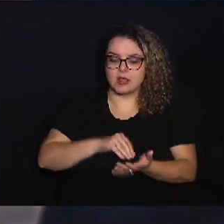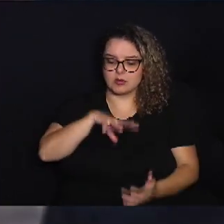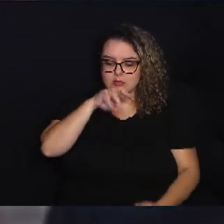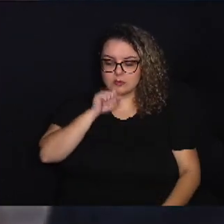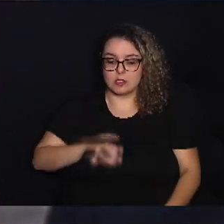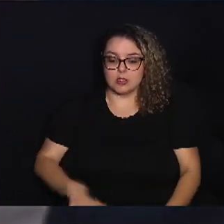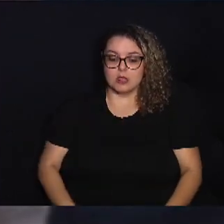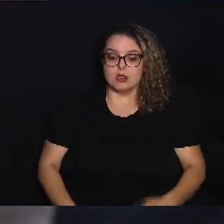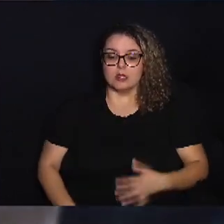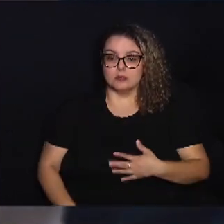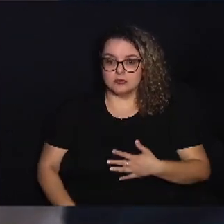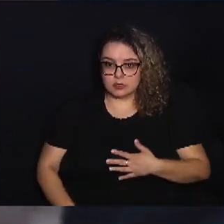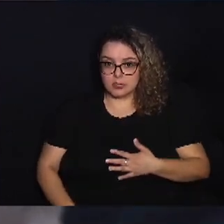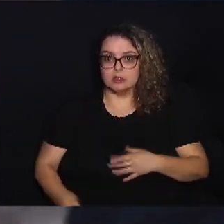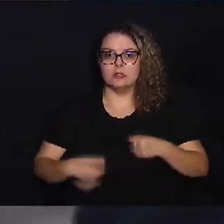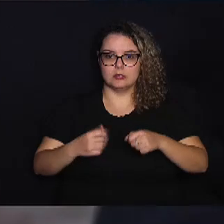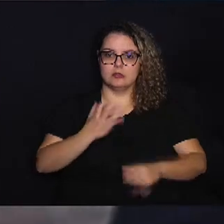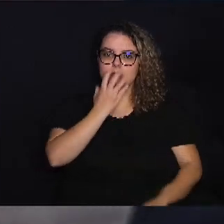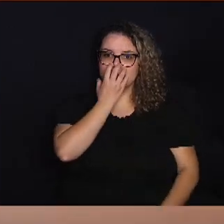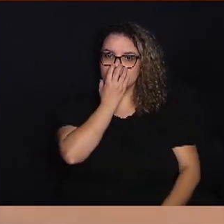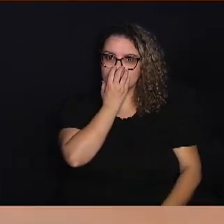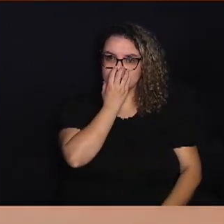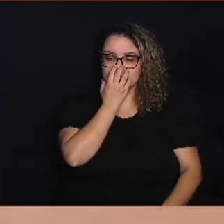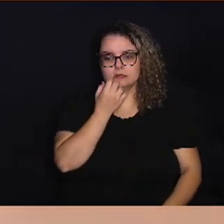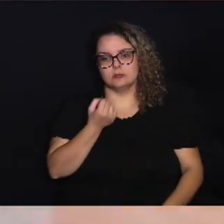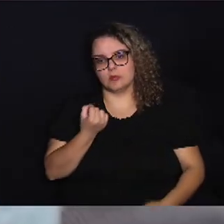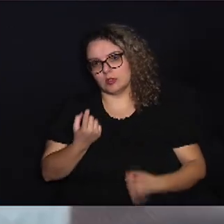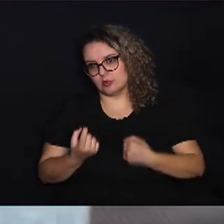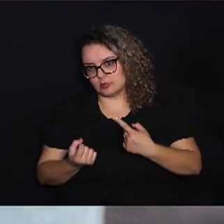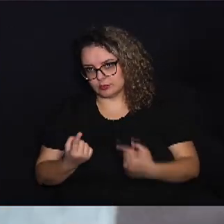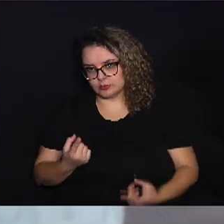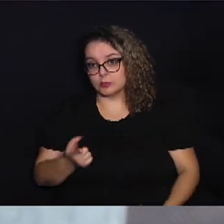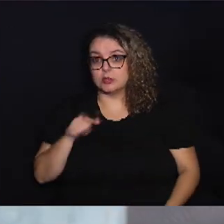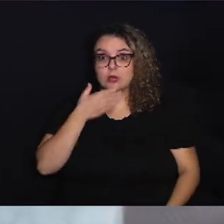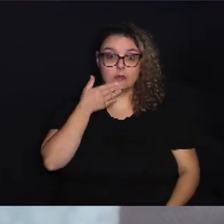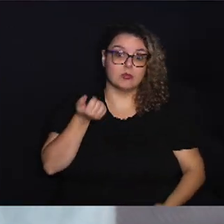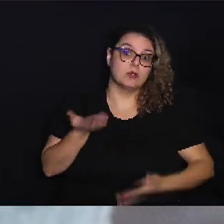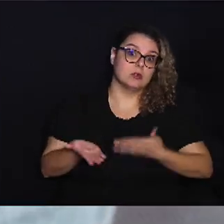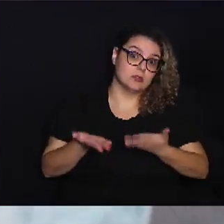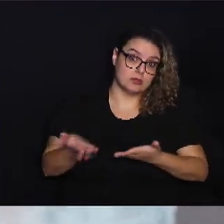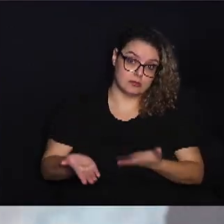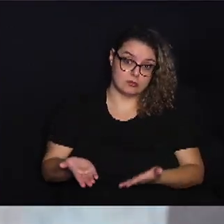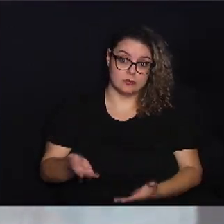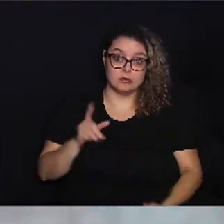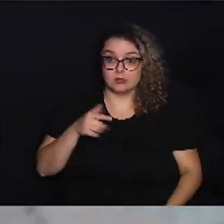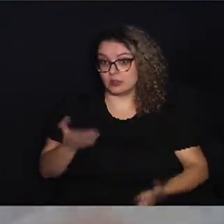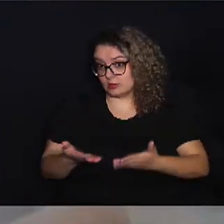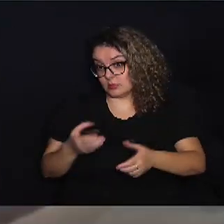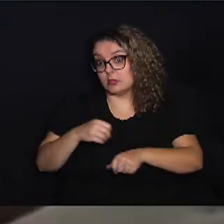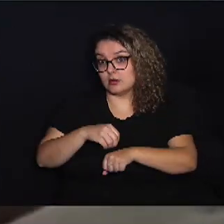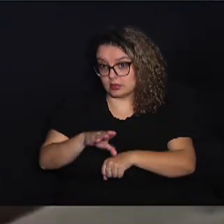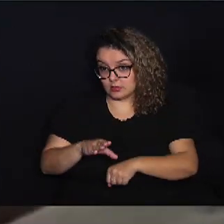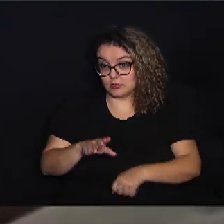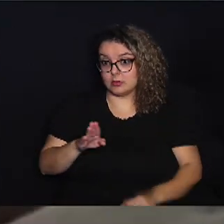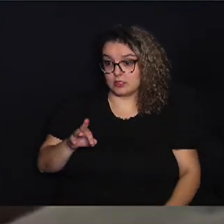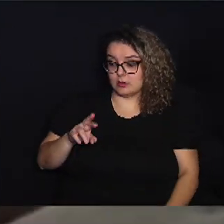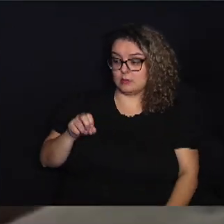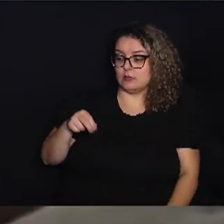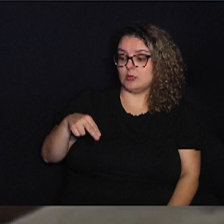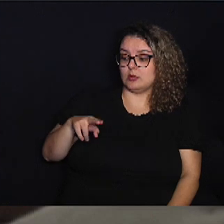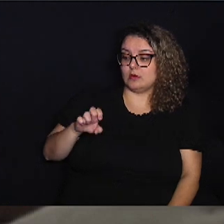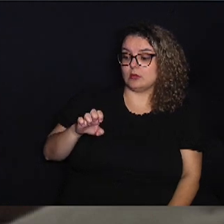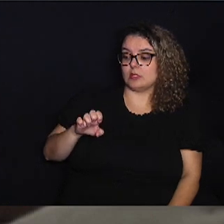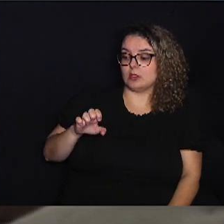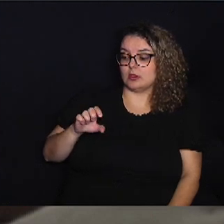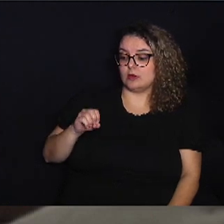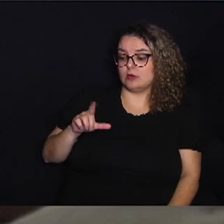vão precisar de oxigênio, algum tipo de oxigênio. E esse é o melhor tratamento e é o tratamento indicado para bronquiolite, por exemplo. O